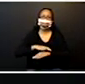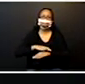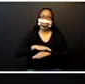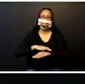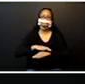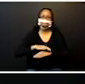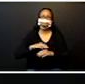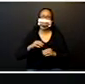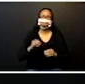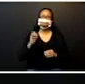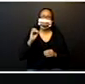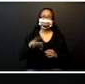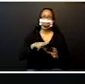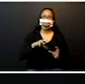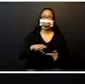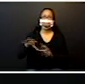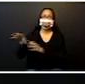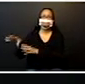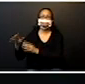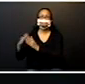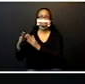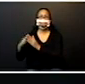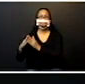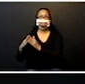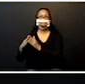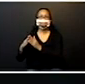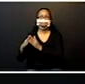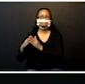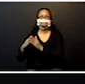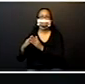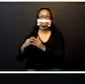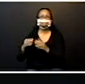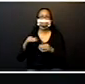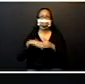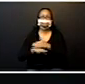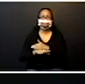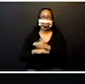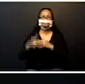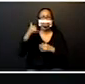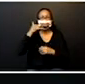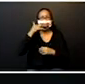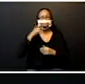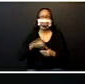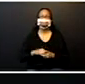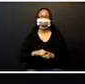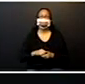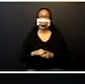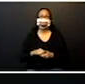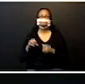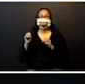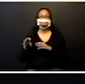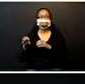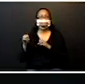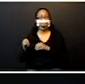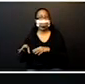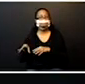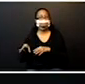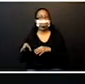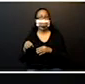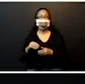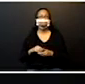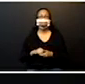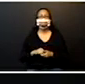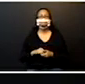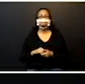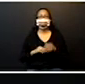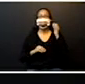o lixo para fora. Desliga o celular. É assim? ensinar e instruir. E aqui no